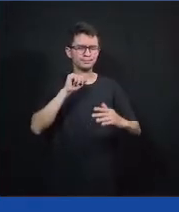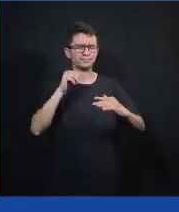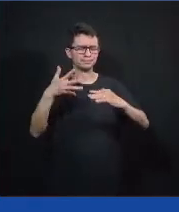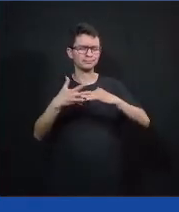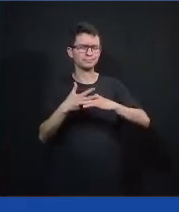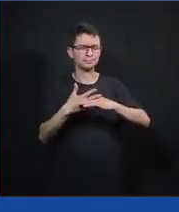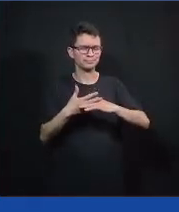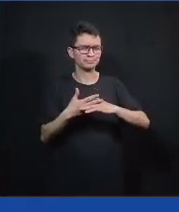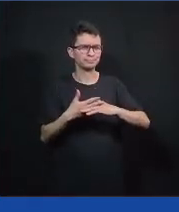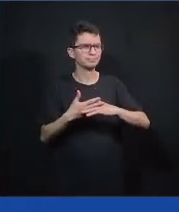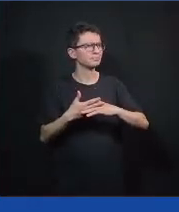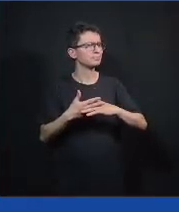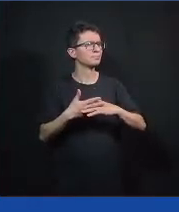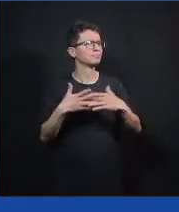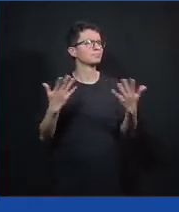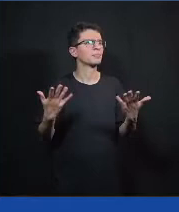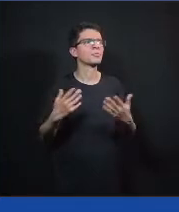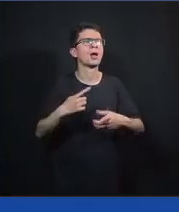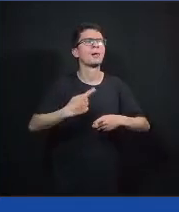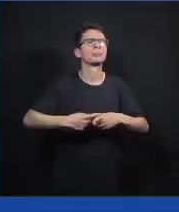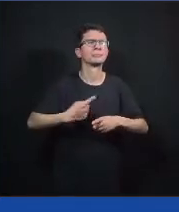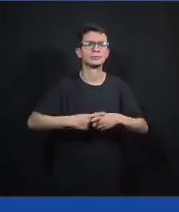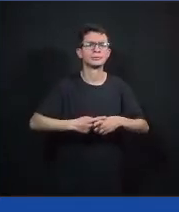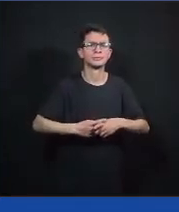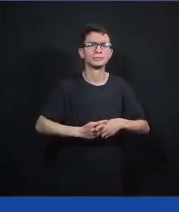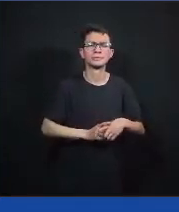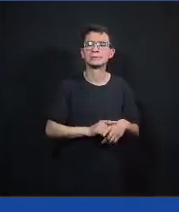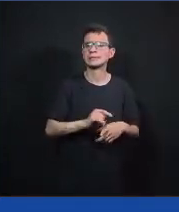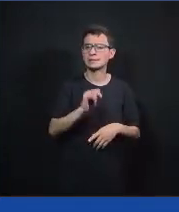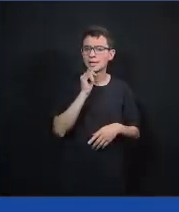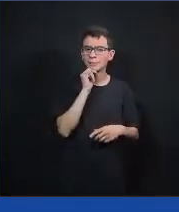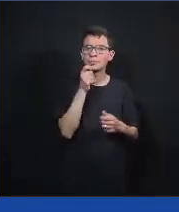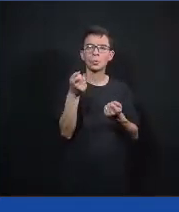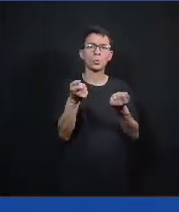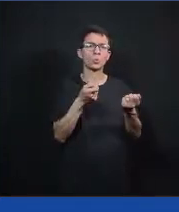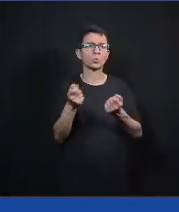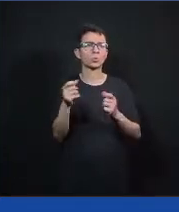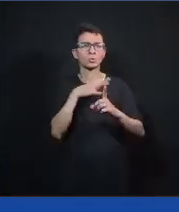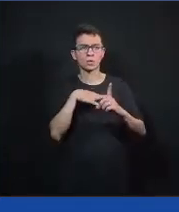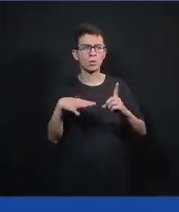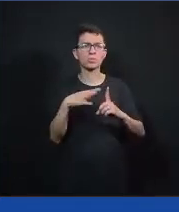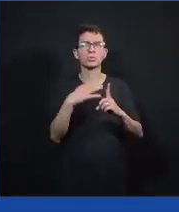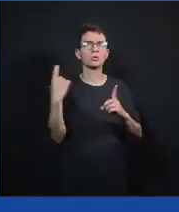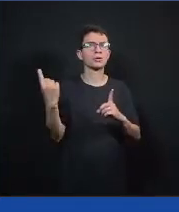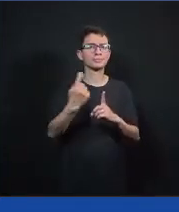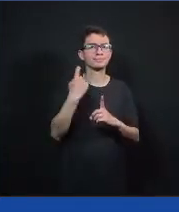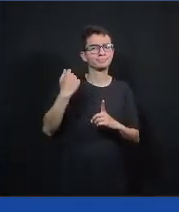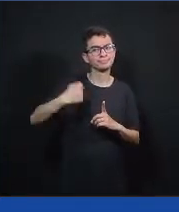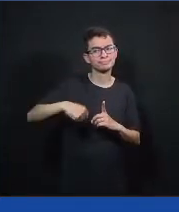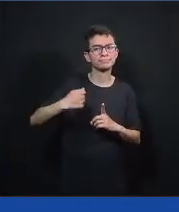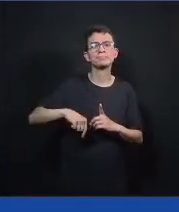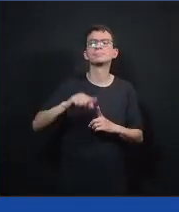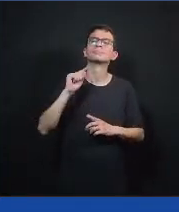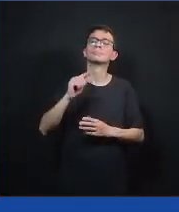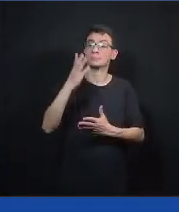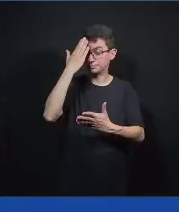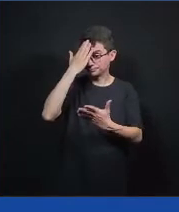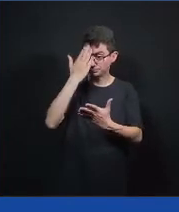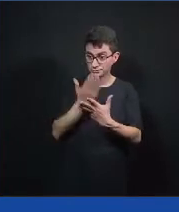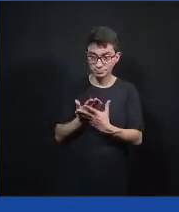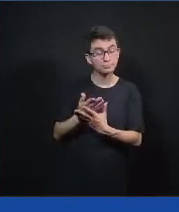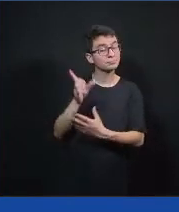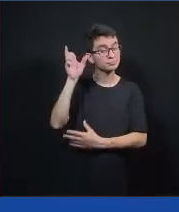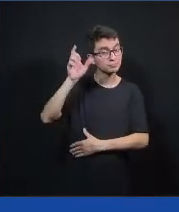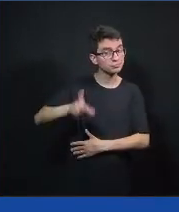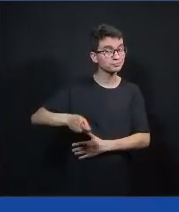cidadania, né, como quem está tentando fazer esse controle social, a gente depende de confiar no parlamentar ou